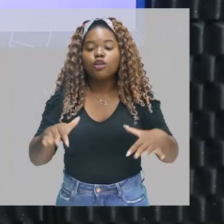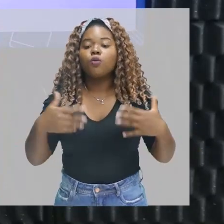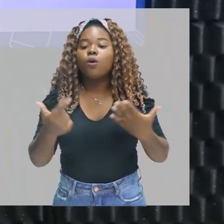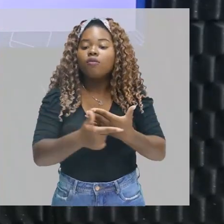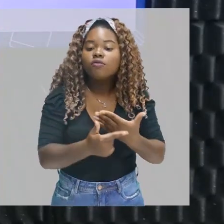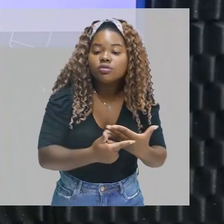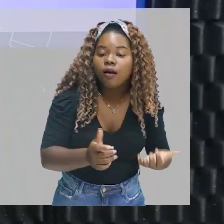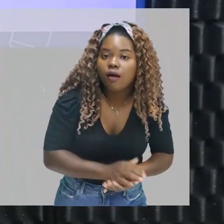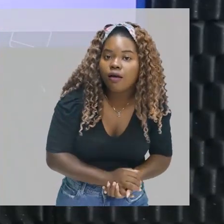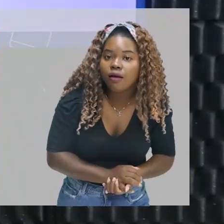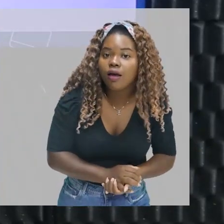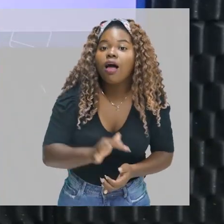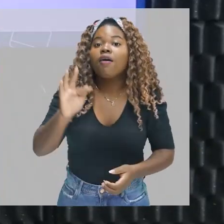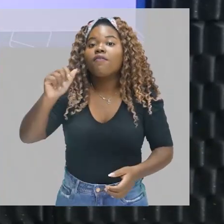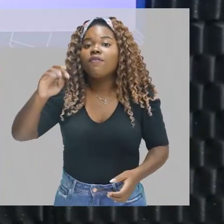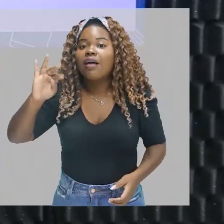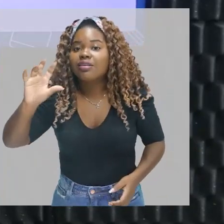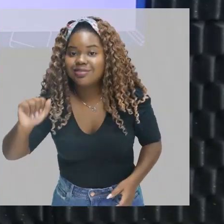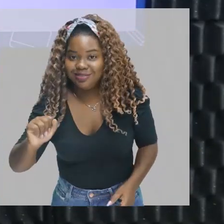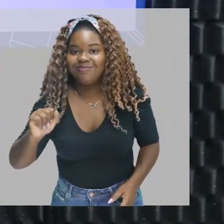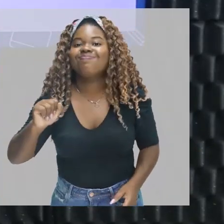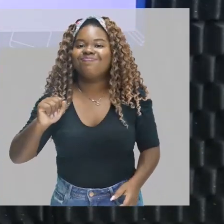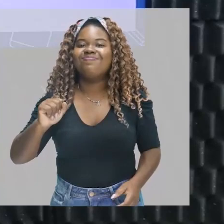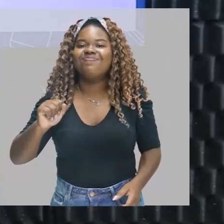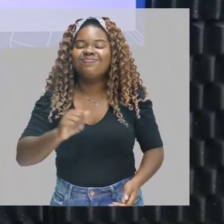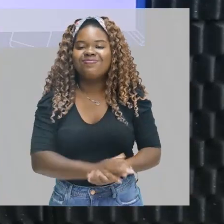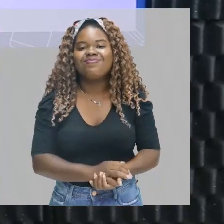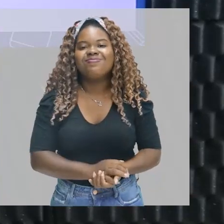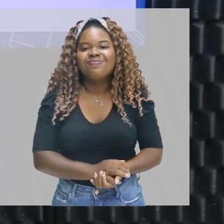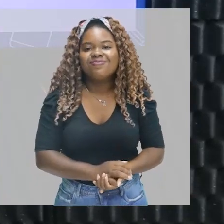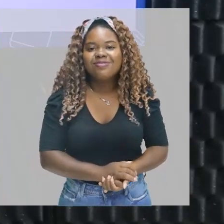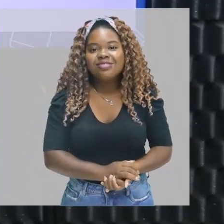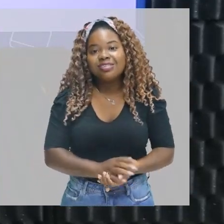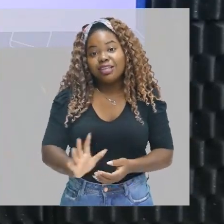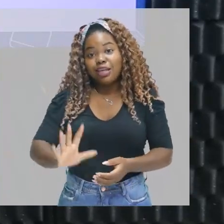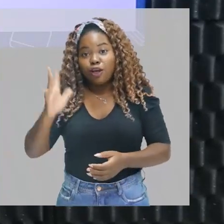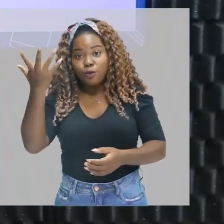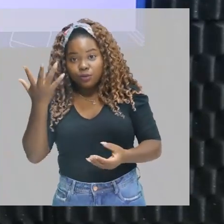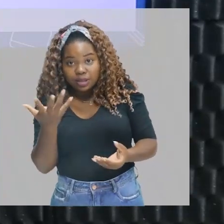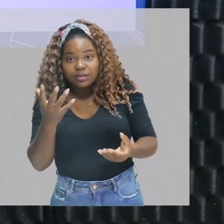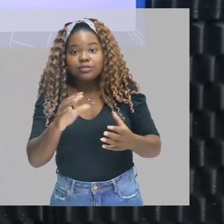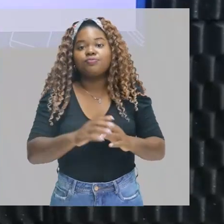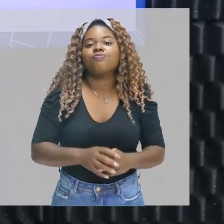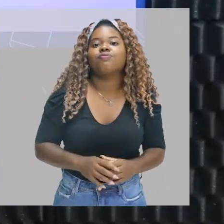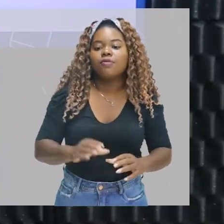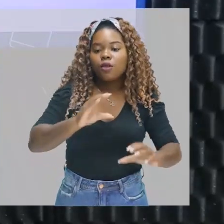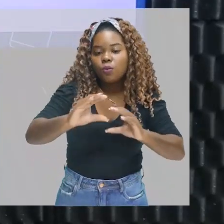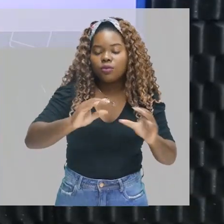da linguagem? A função fática, que abre o canal de comunicação.